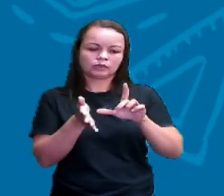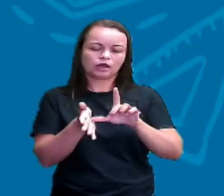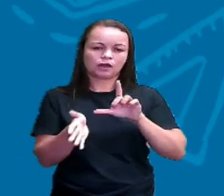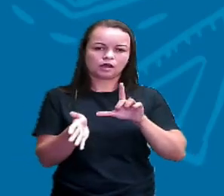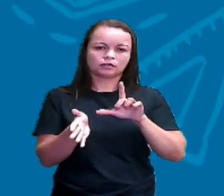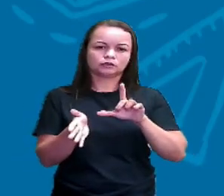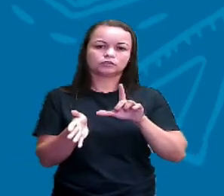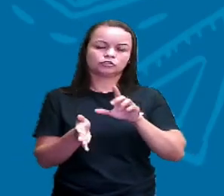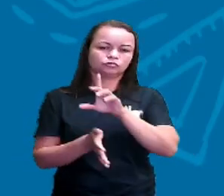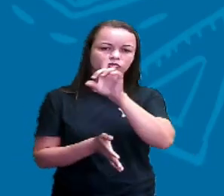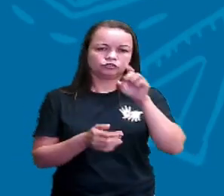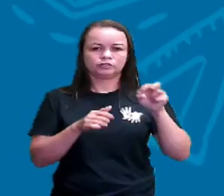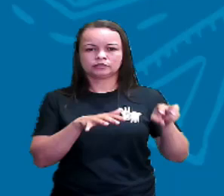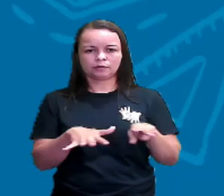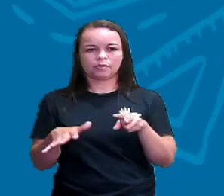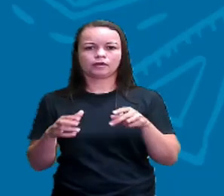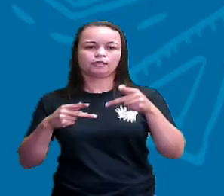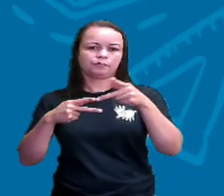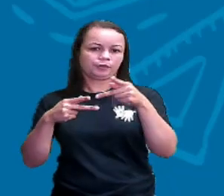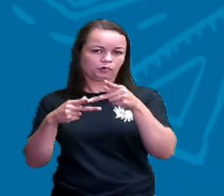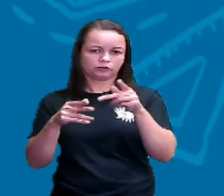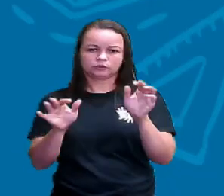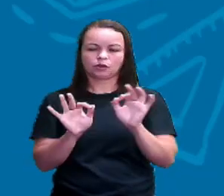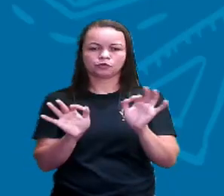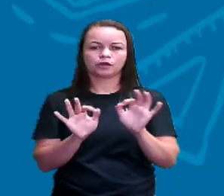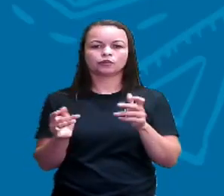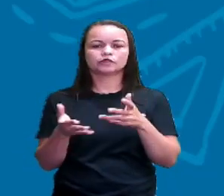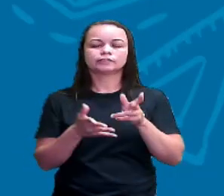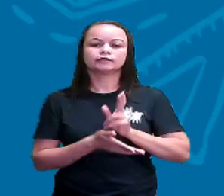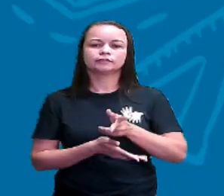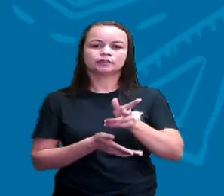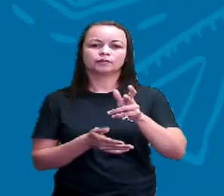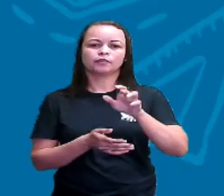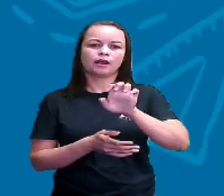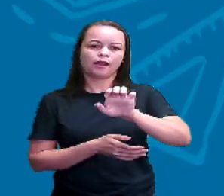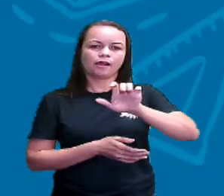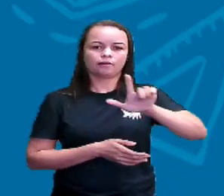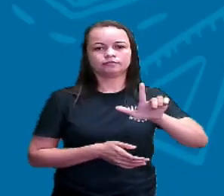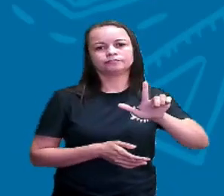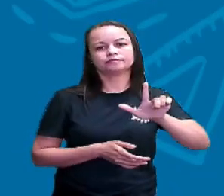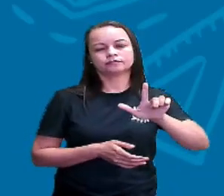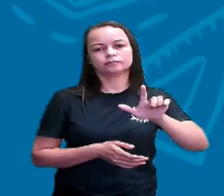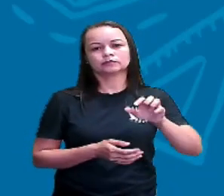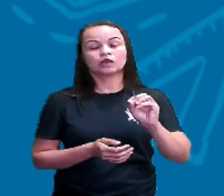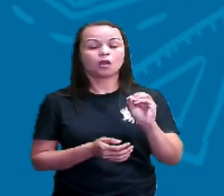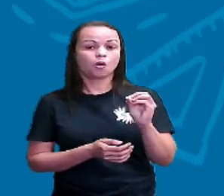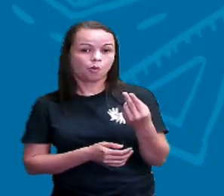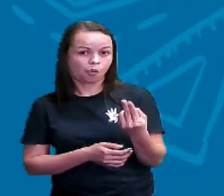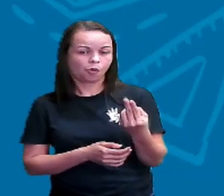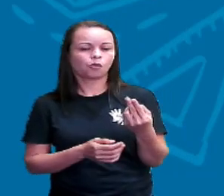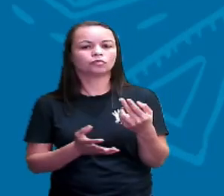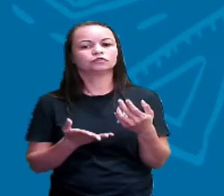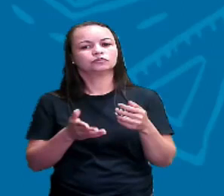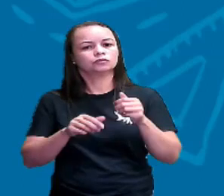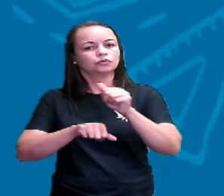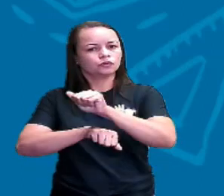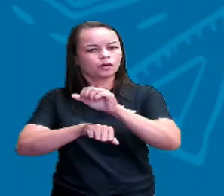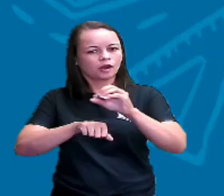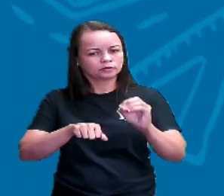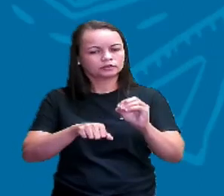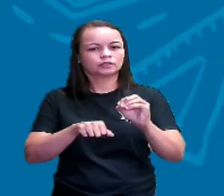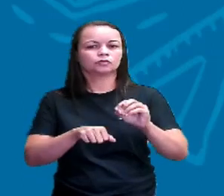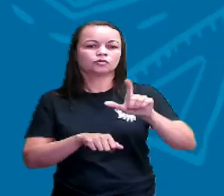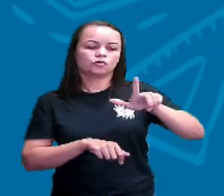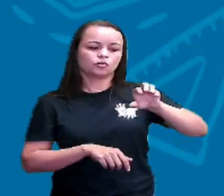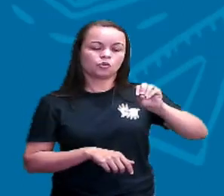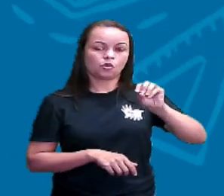dos dias da semana. Sempre vai ser o artigo el ou o artigo